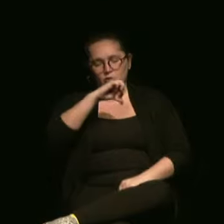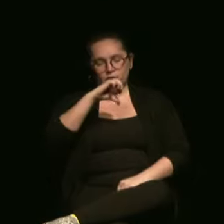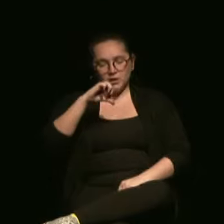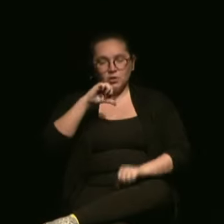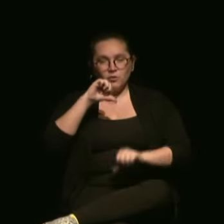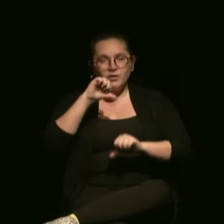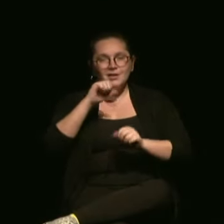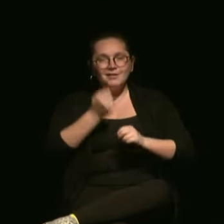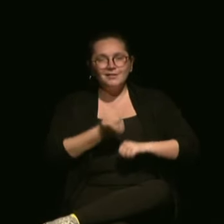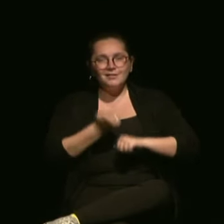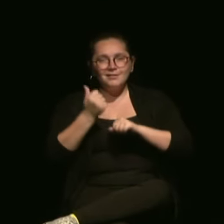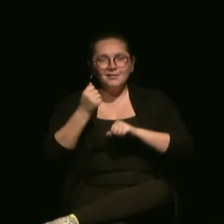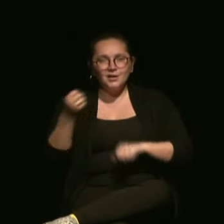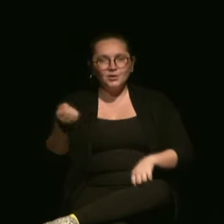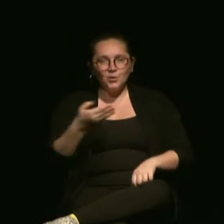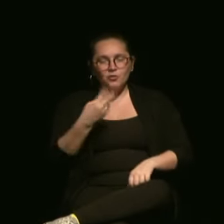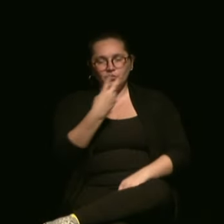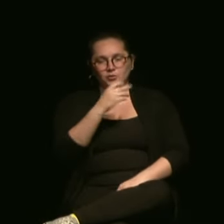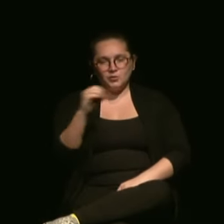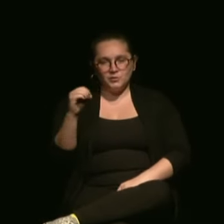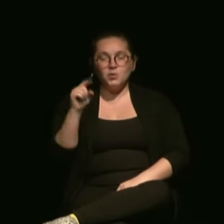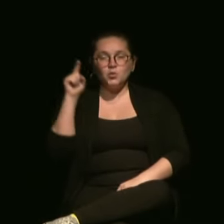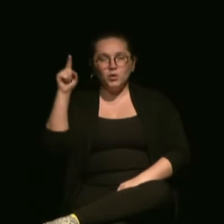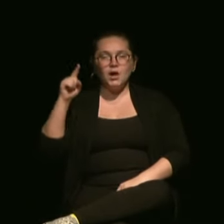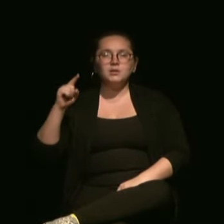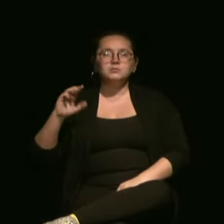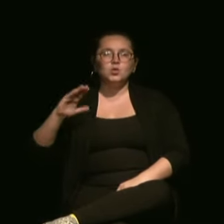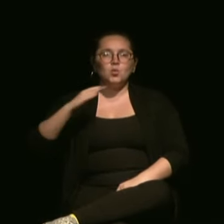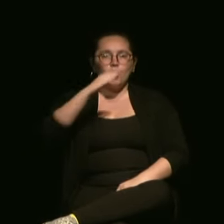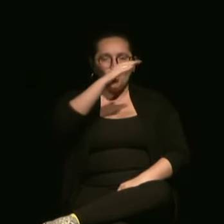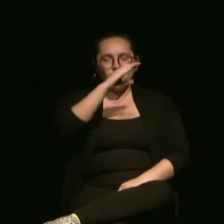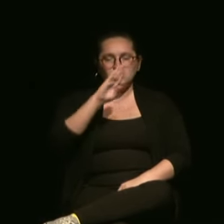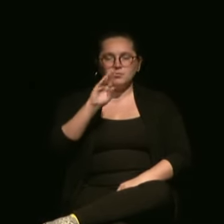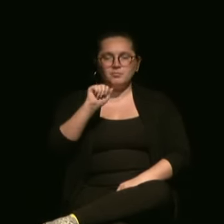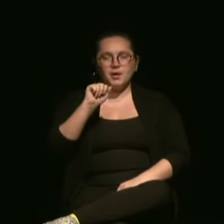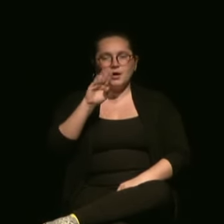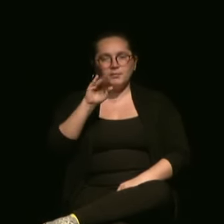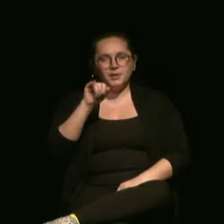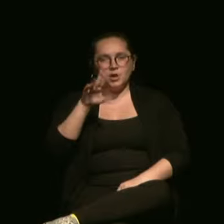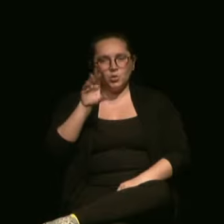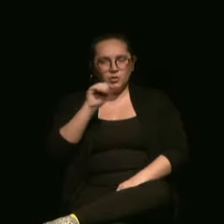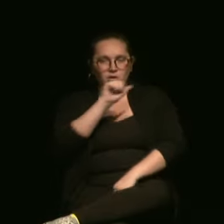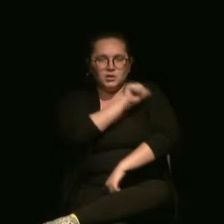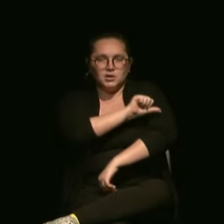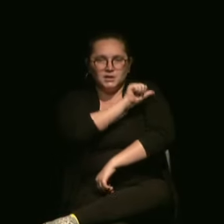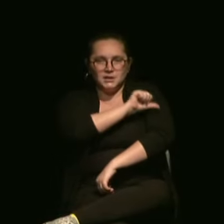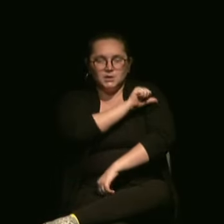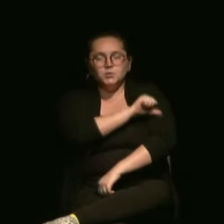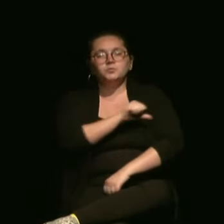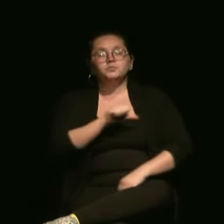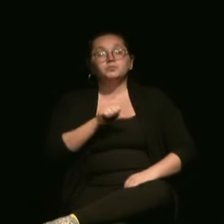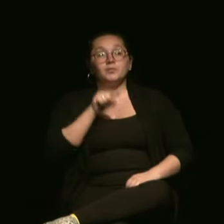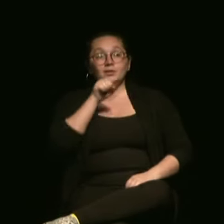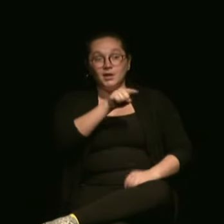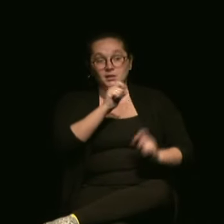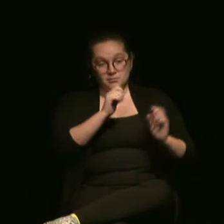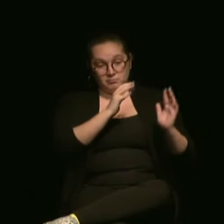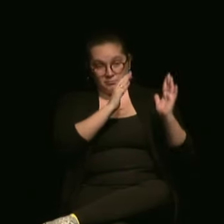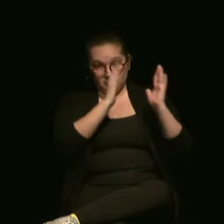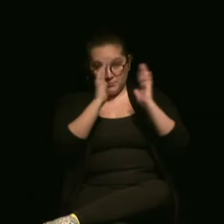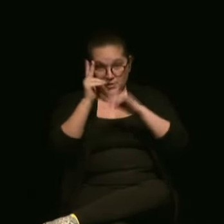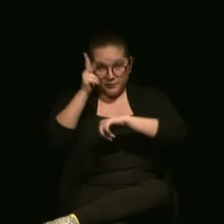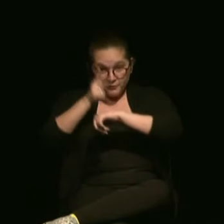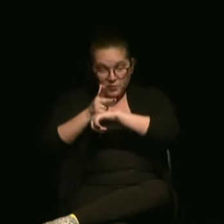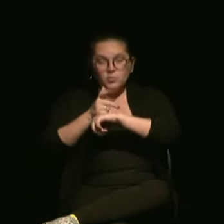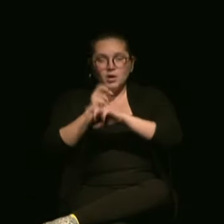para 2000, no Morro da Babilônia, no Rio de Janeiro. Ali, você já tem uma coisa que é diferente, que é o seguinte.